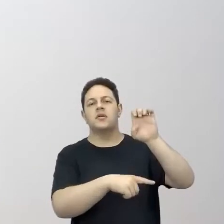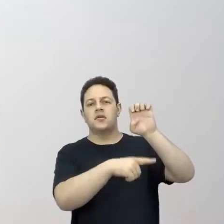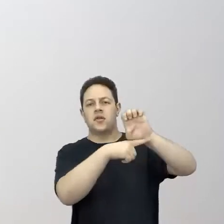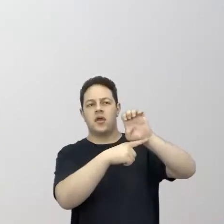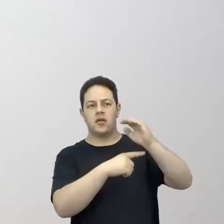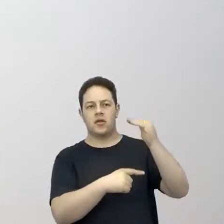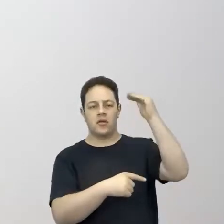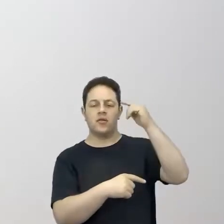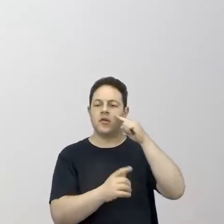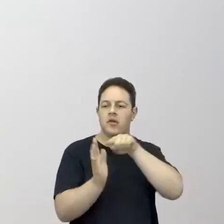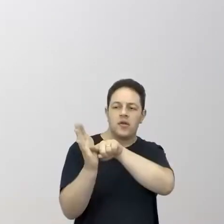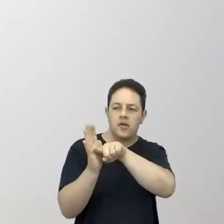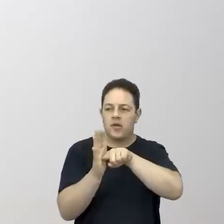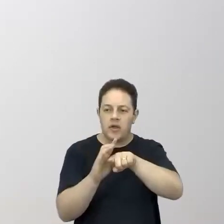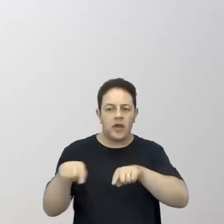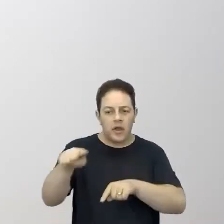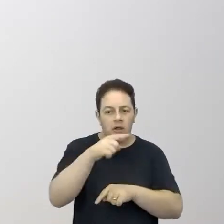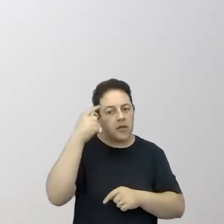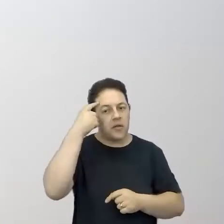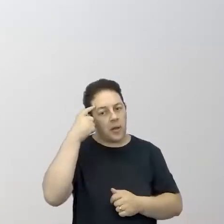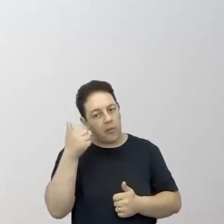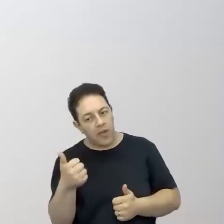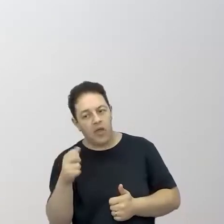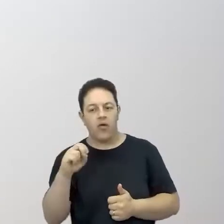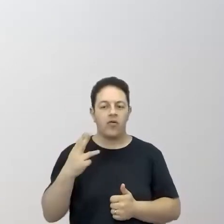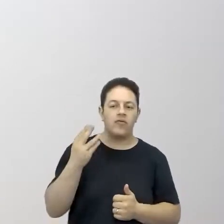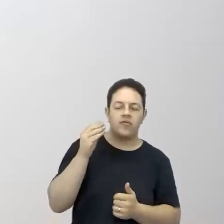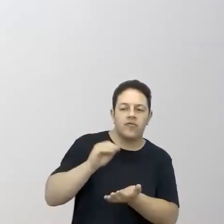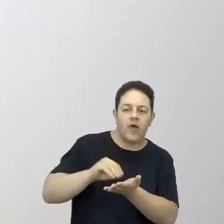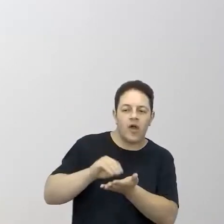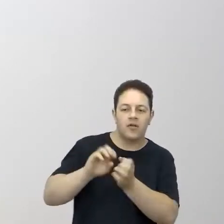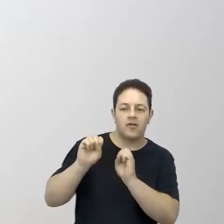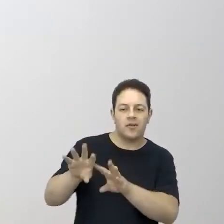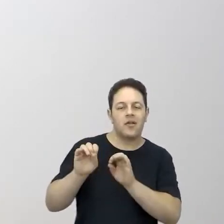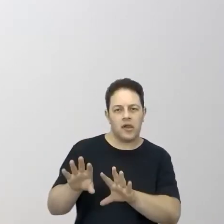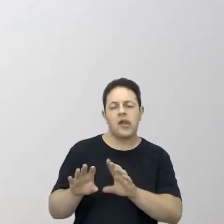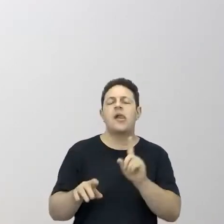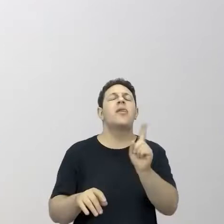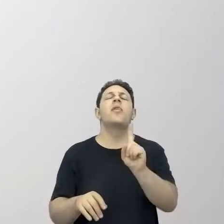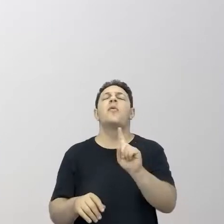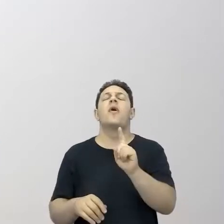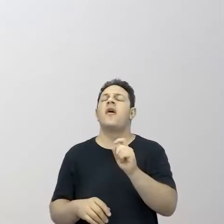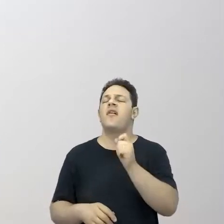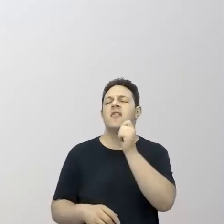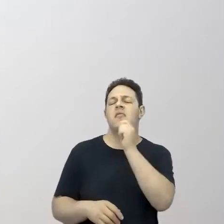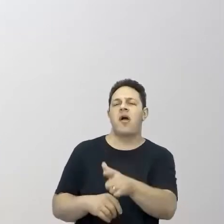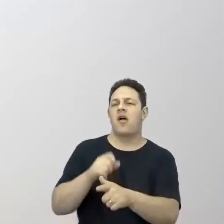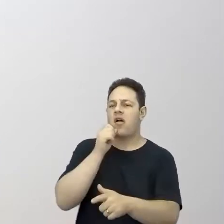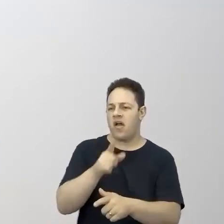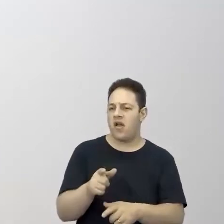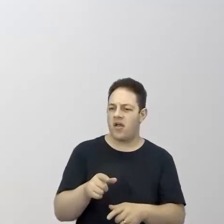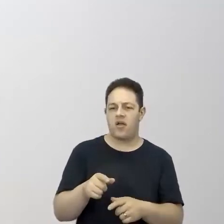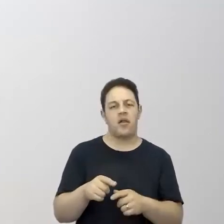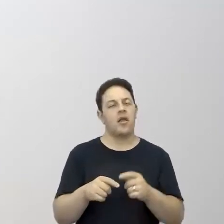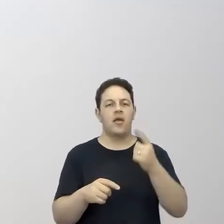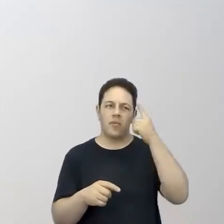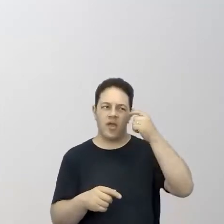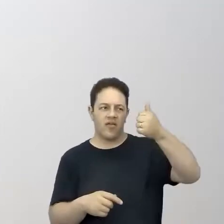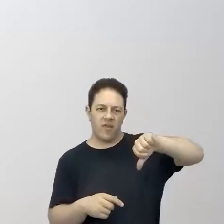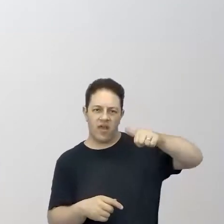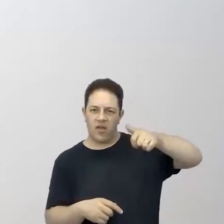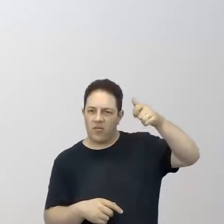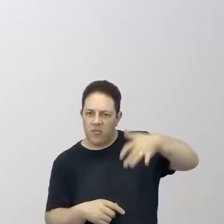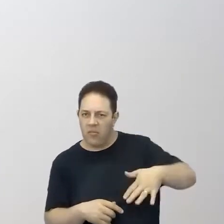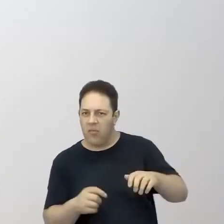seu valor, né? Não se trata aqui de criticar ou dizer que a avaliação não serve para nada, mas para